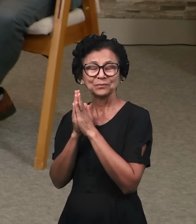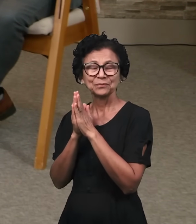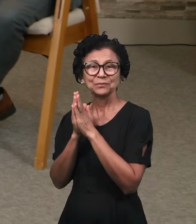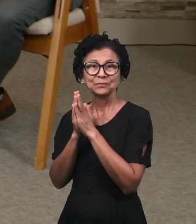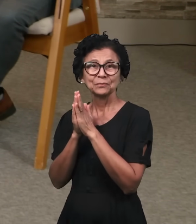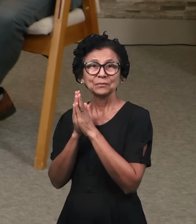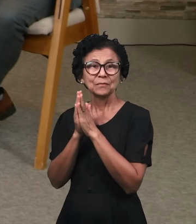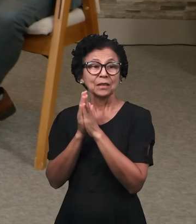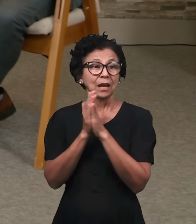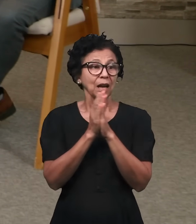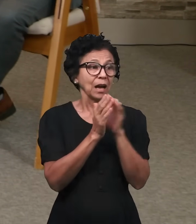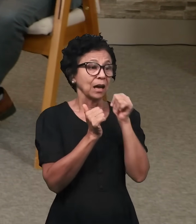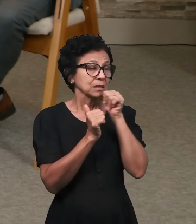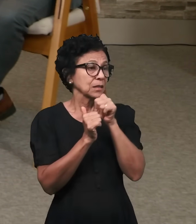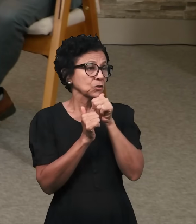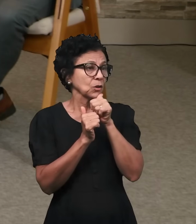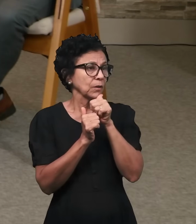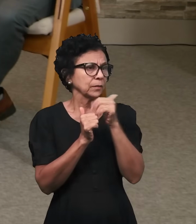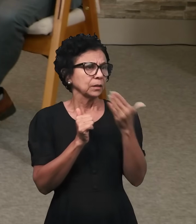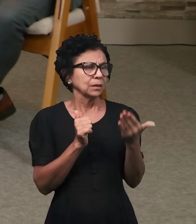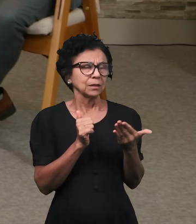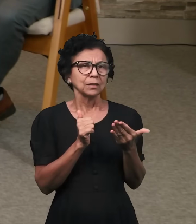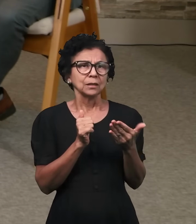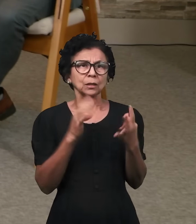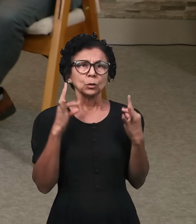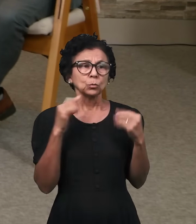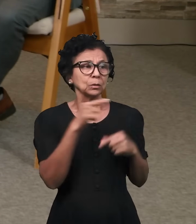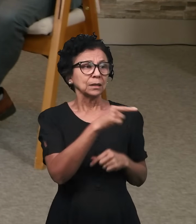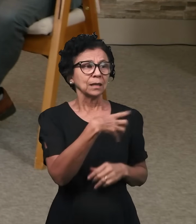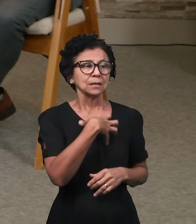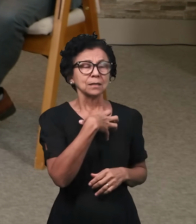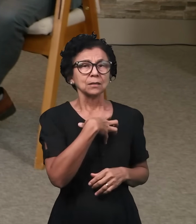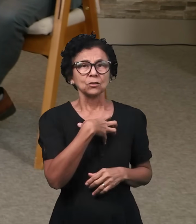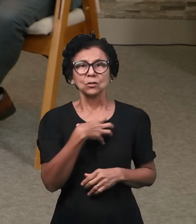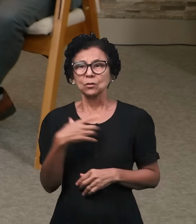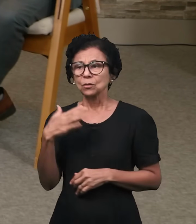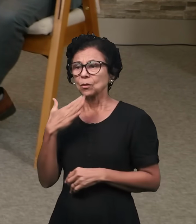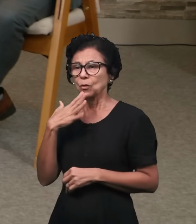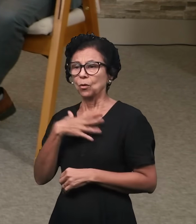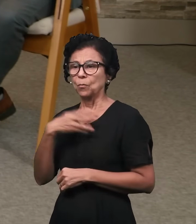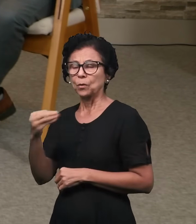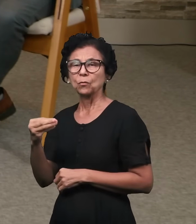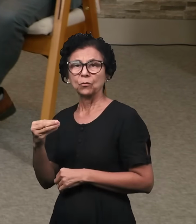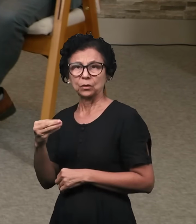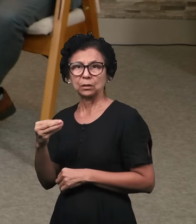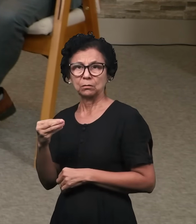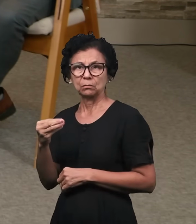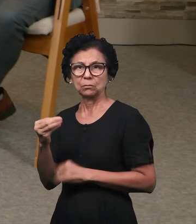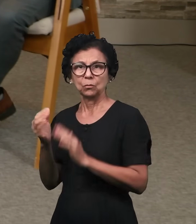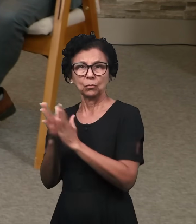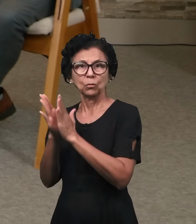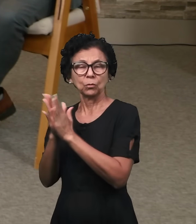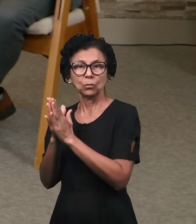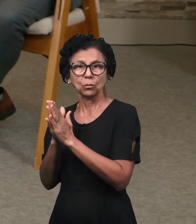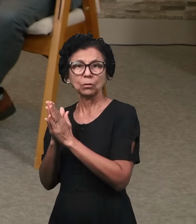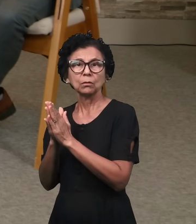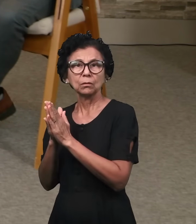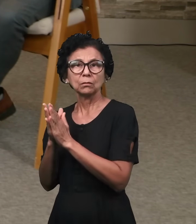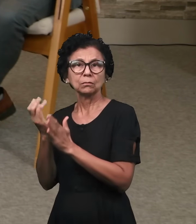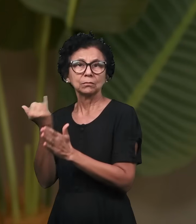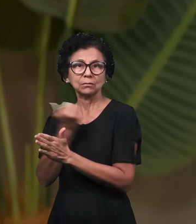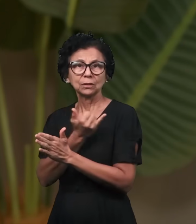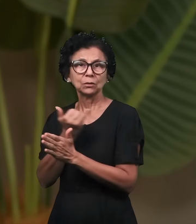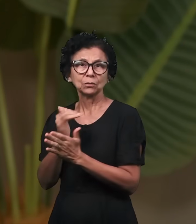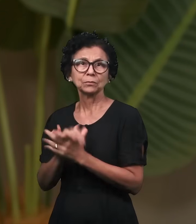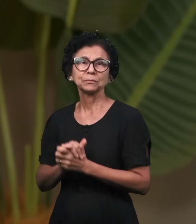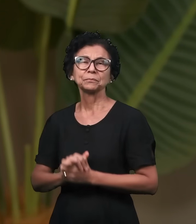A verdadeira alegria não está na festa, não está na bebida, a verdadeira alegria está no Senhor. Nós oramos por ela, participamos dessa bênção. Que maravilha. O Senhor confirma.